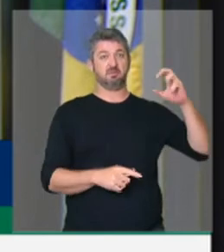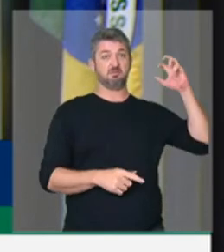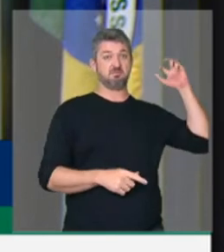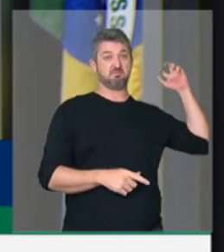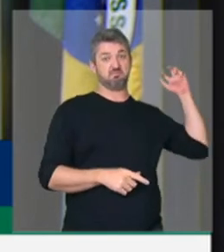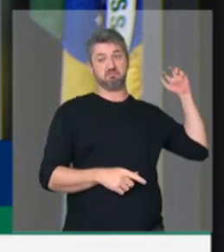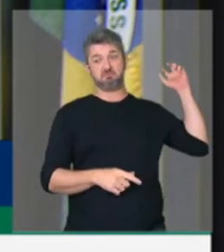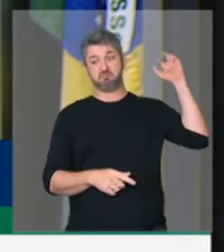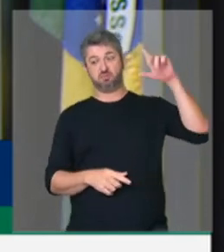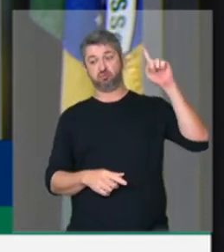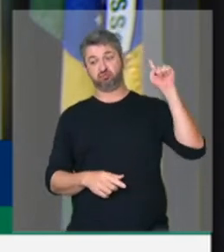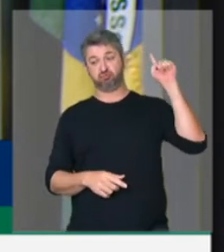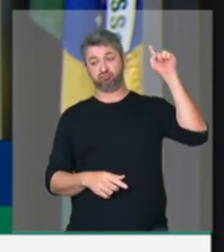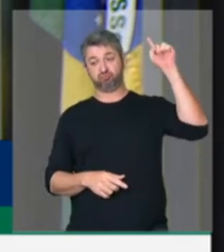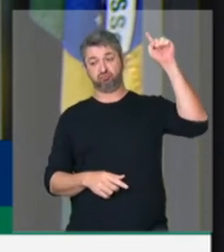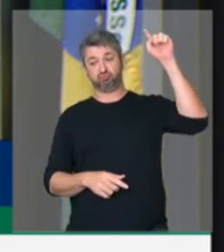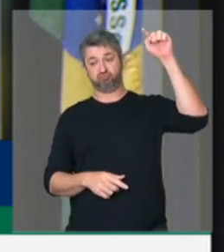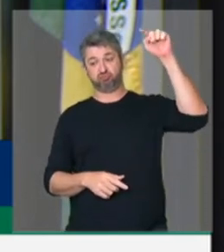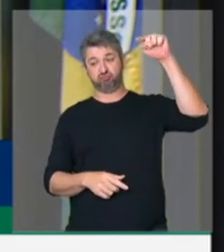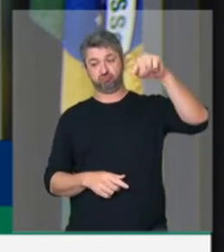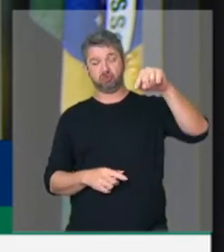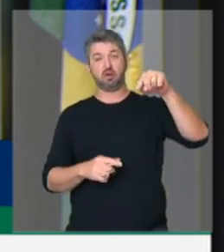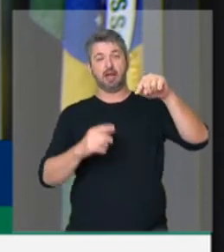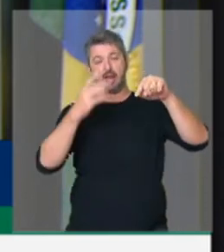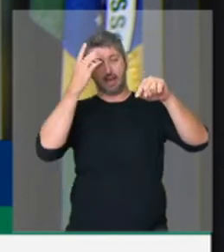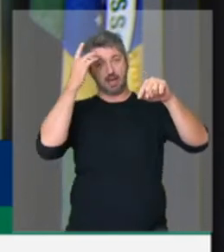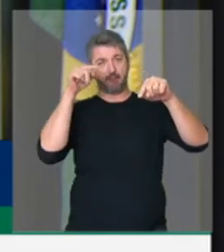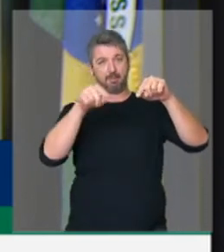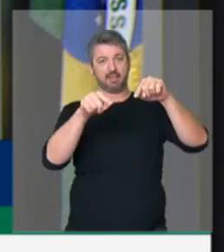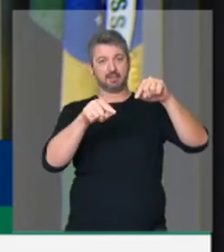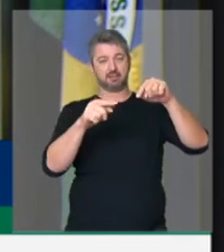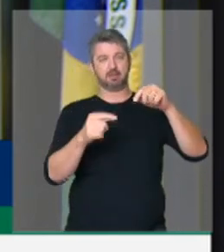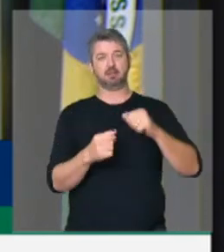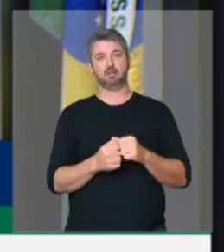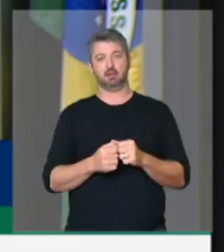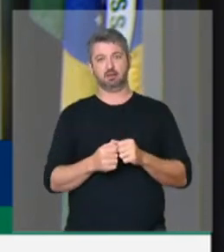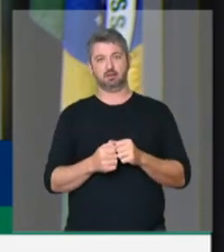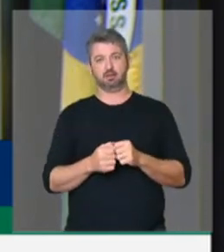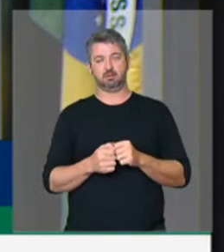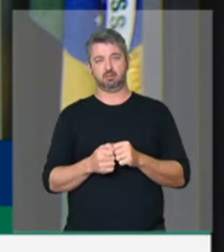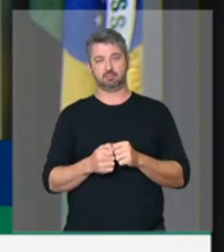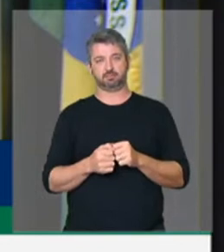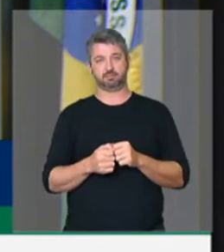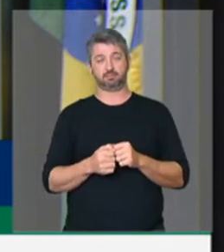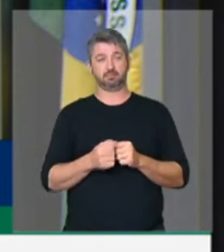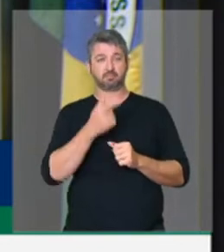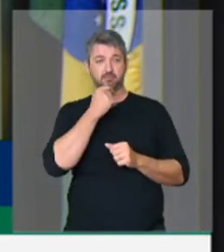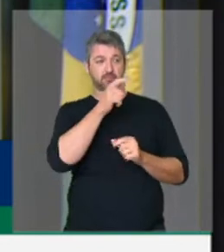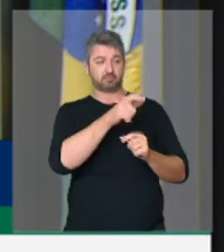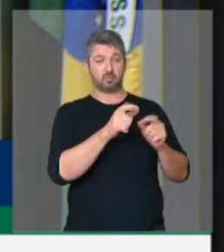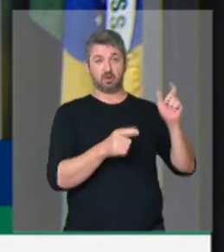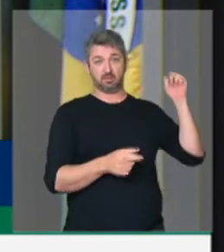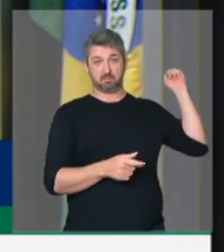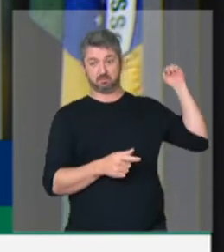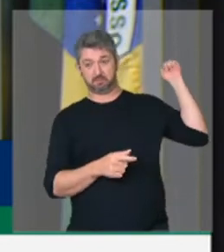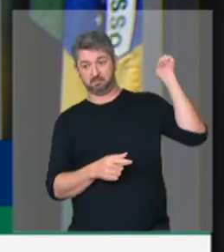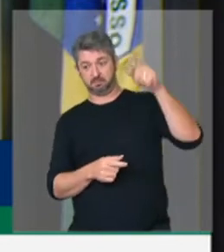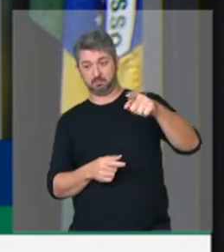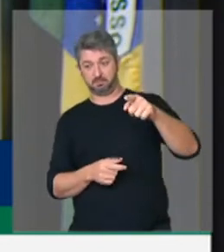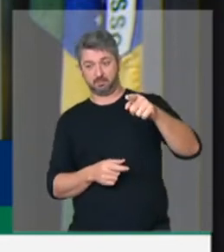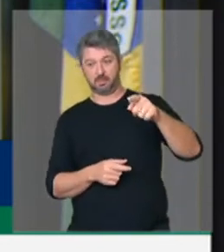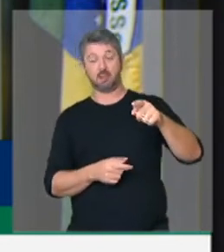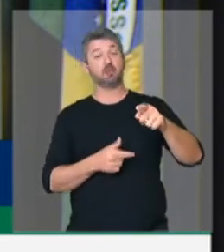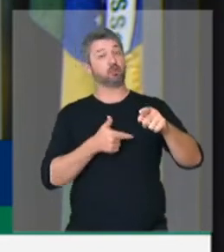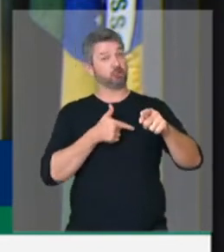arremessada contra a cabeça dele. E esse sujeito que arremessou